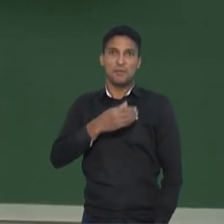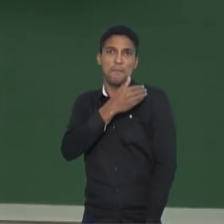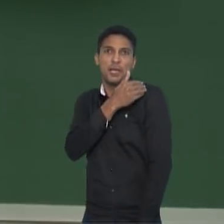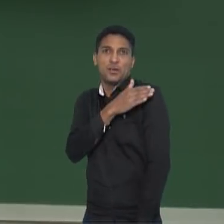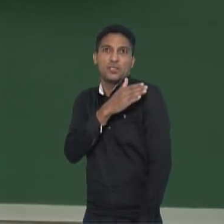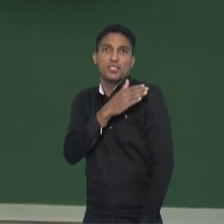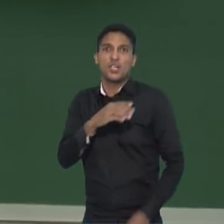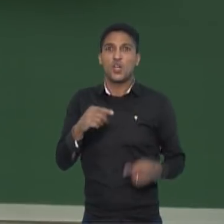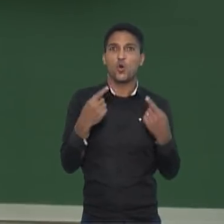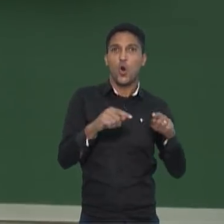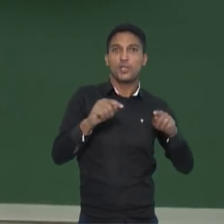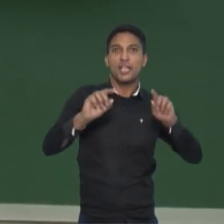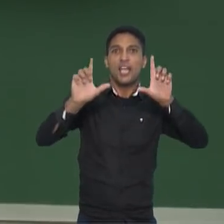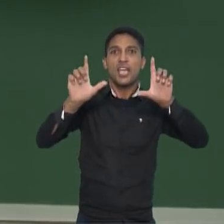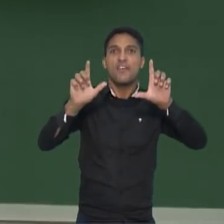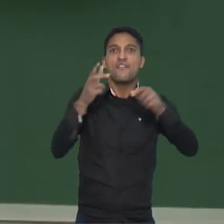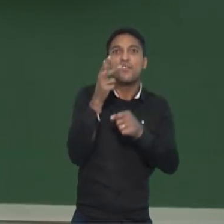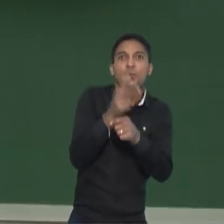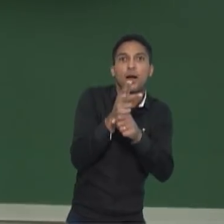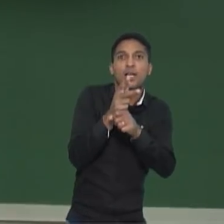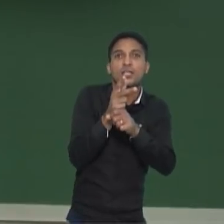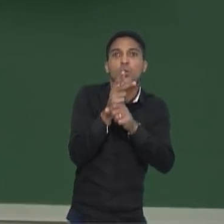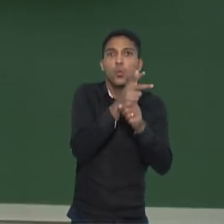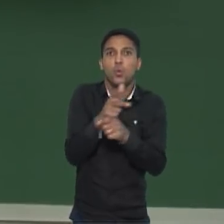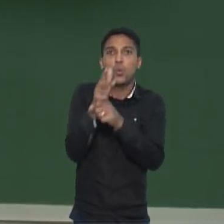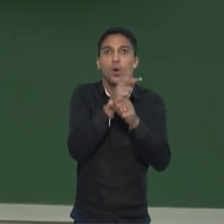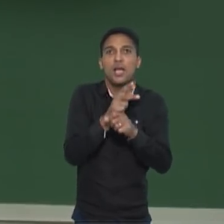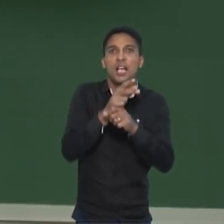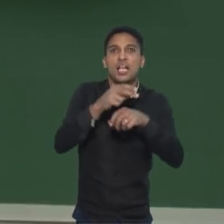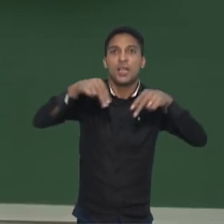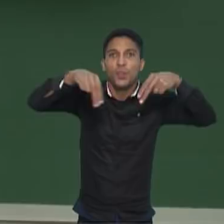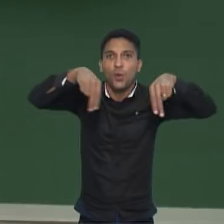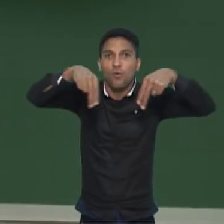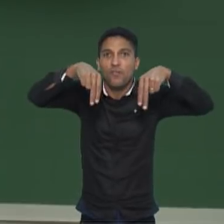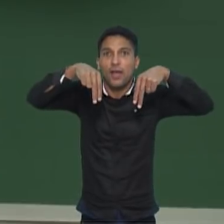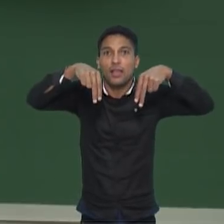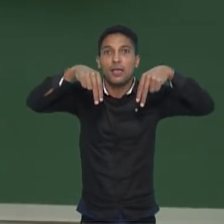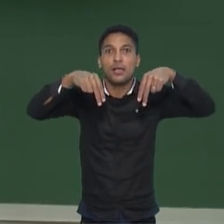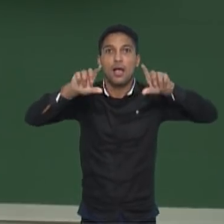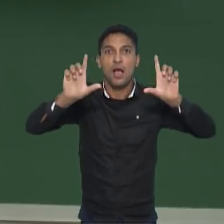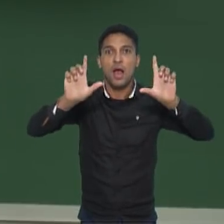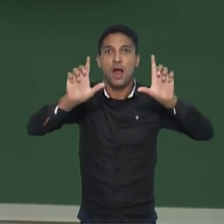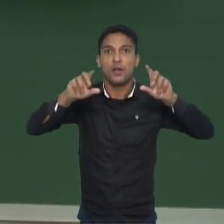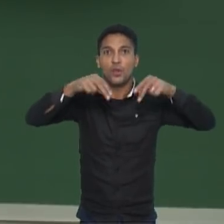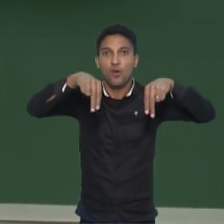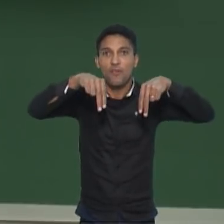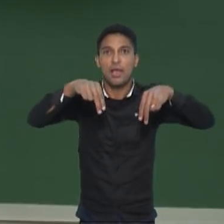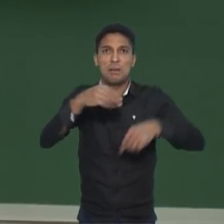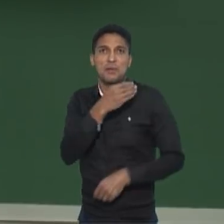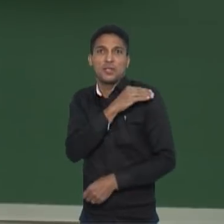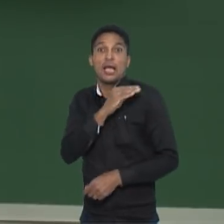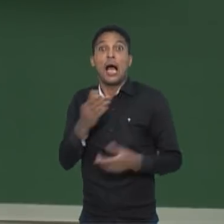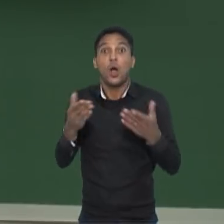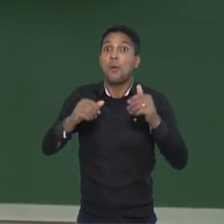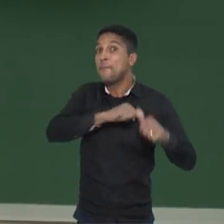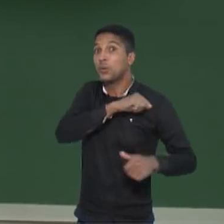dispositivo, por esse formato de filmagem. Por conta disso, permite algo mais complexo, uma interação com o público,